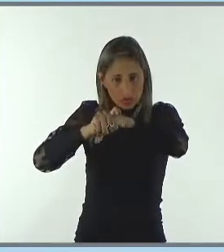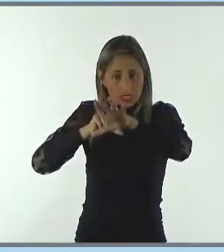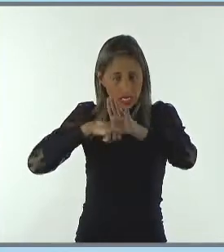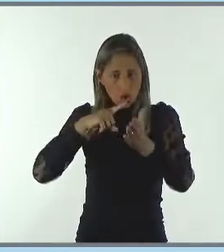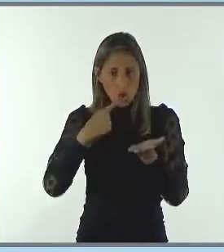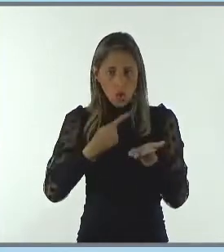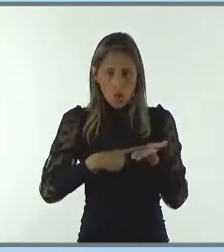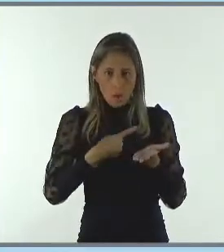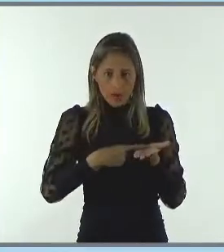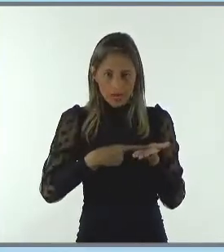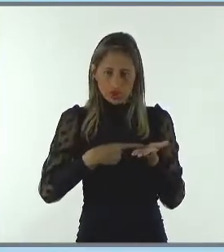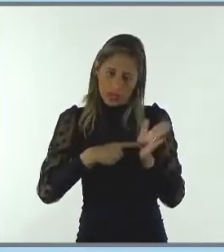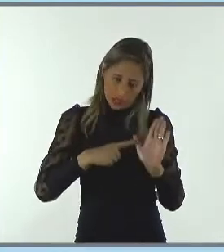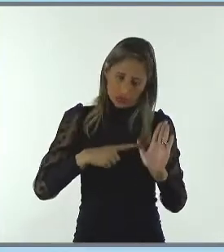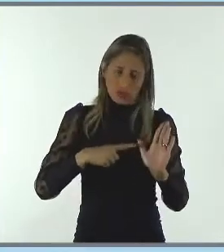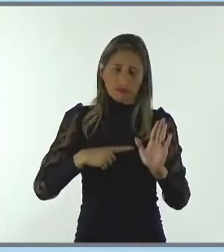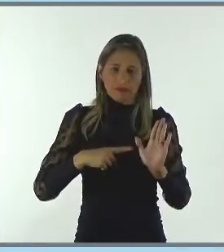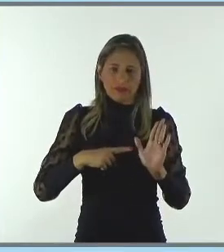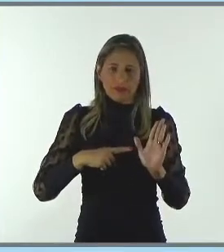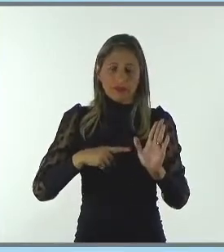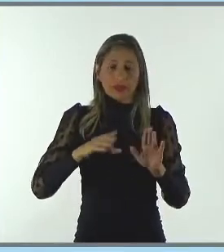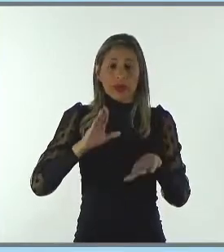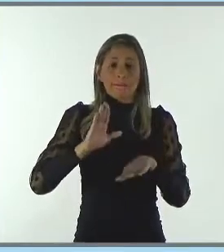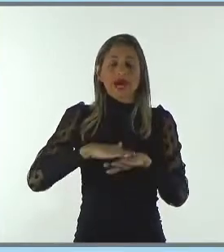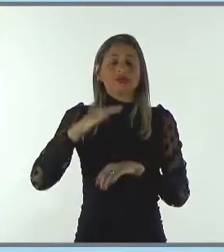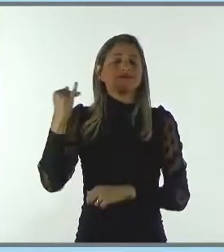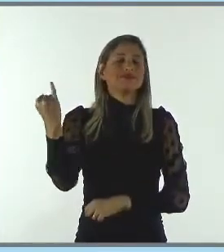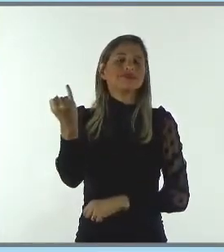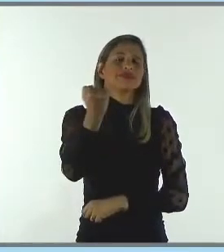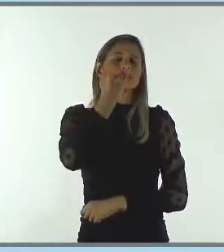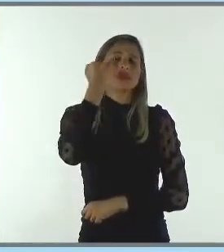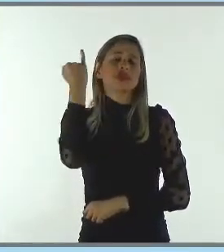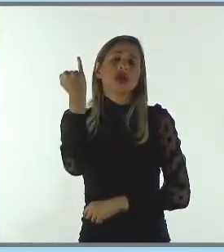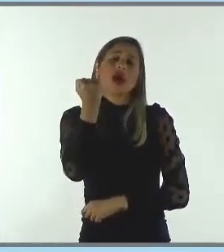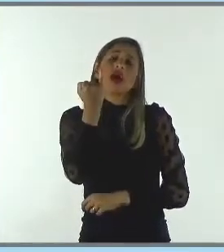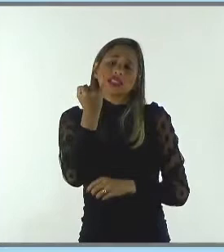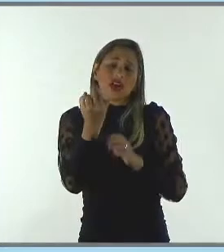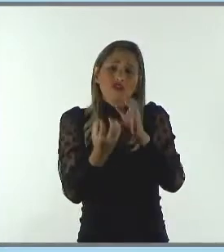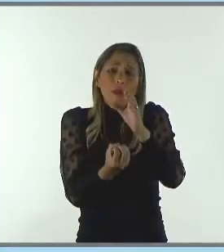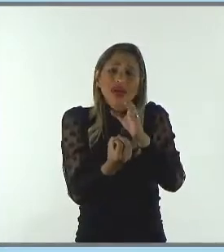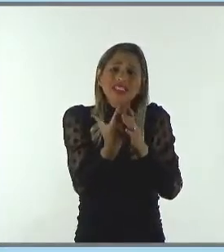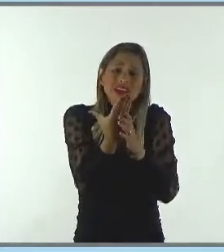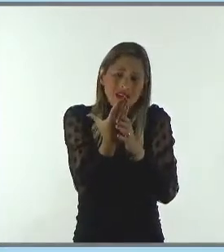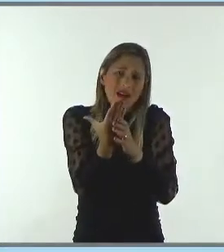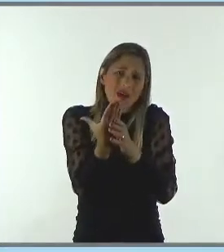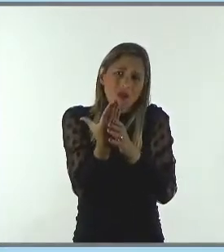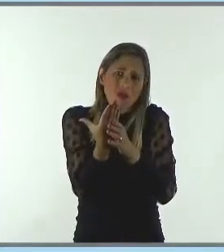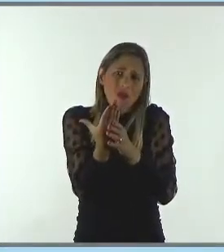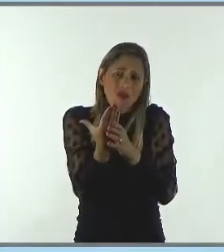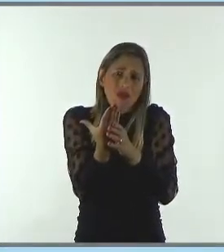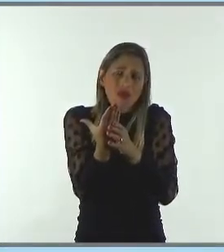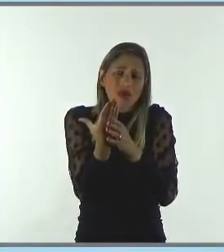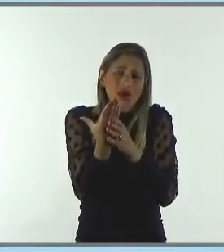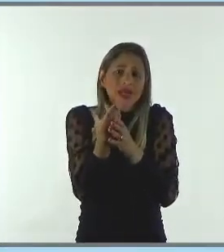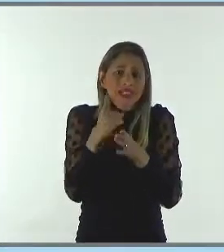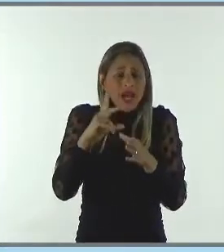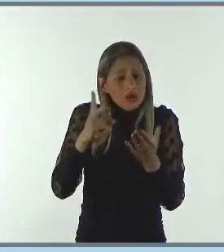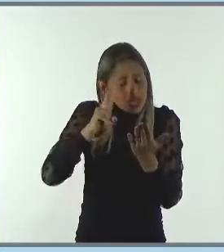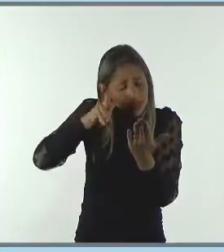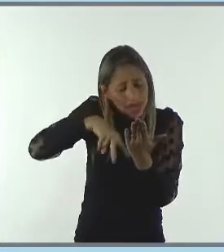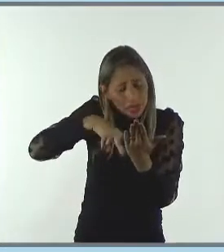comprometimento considerável de uma das áreas mais importantes de formação do espírito crítico, que é essa formação que vem através da